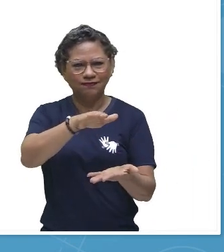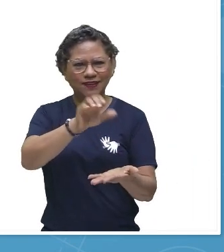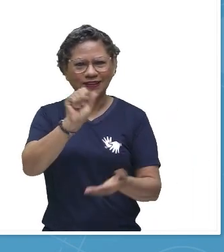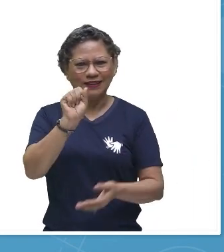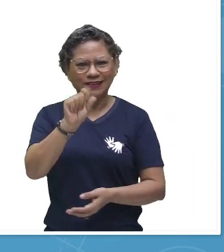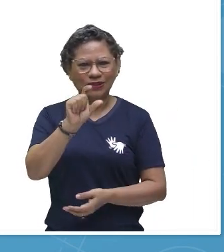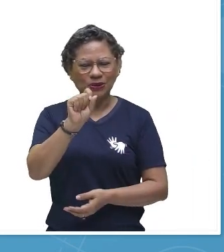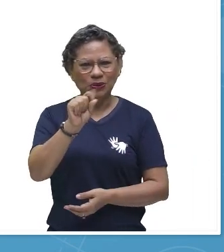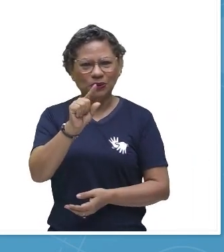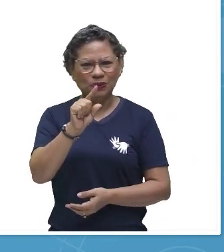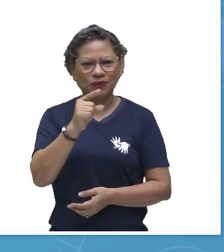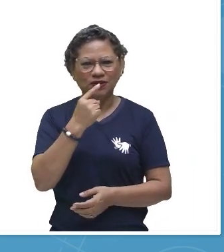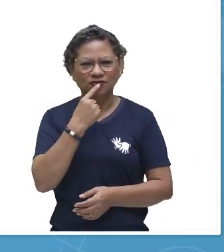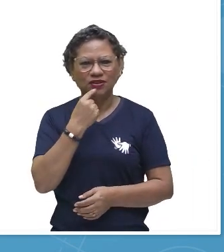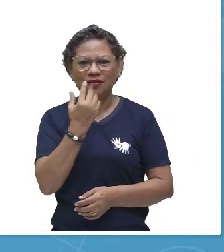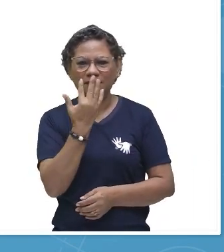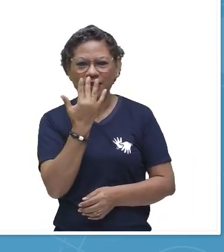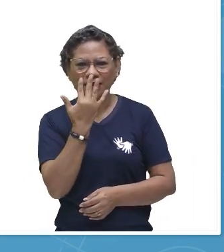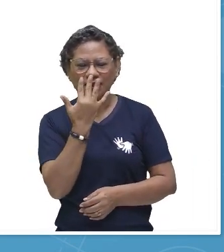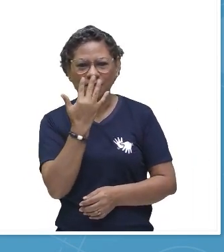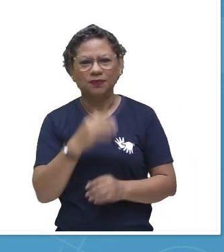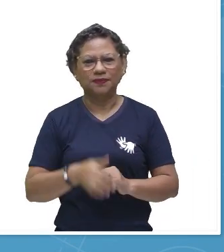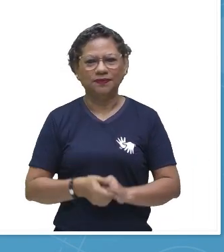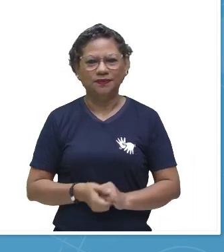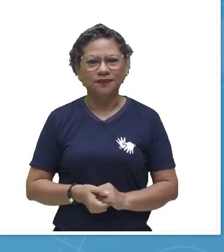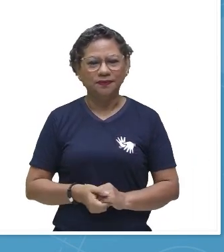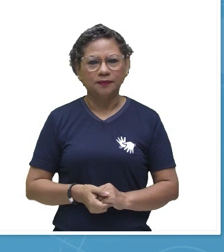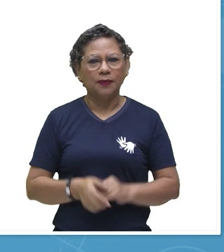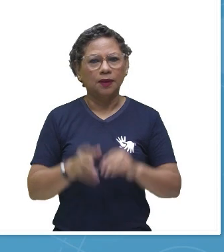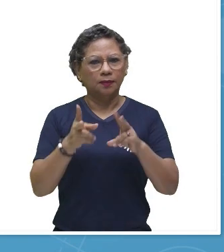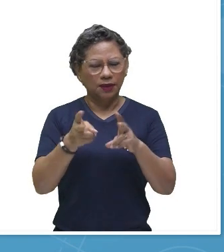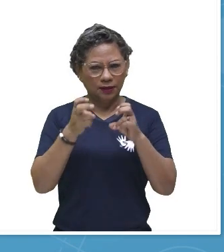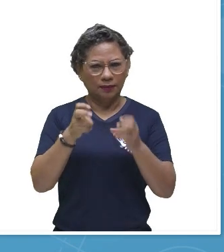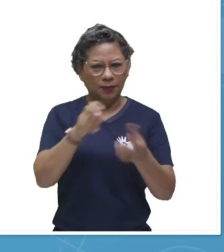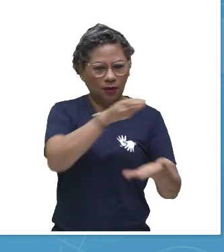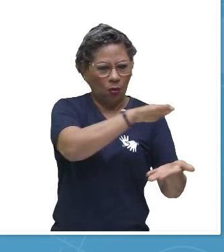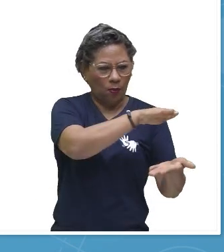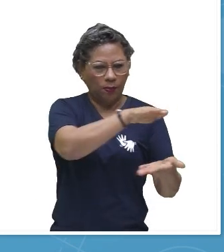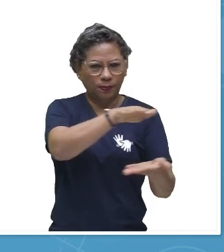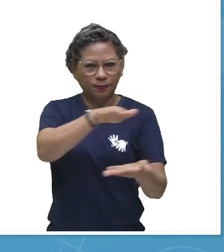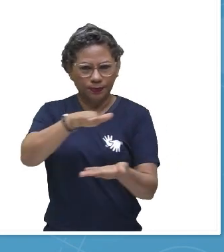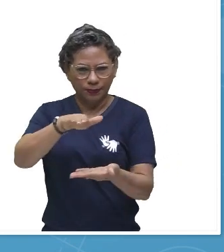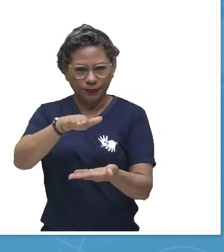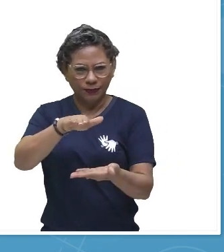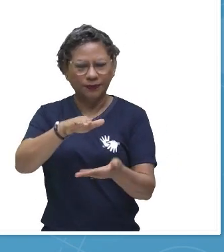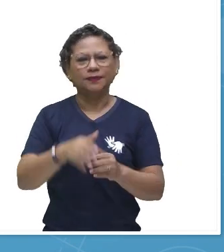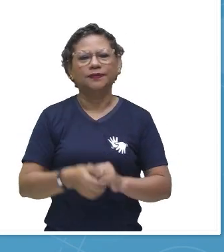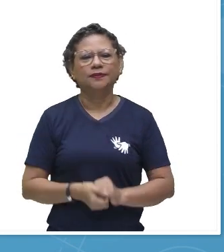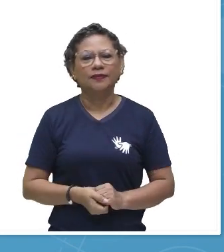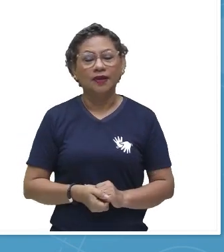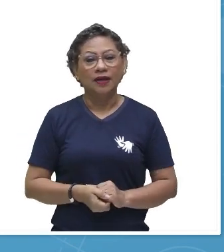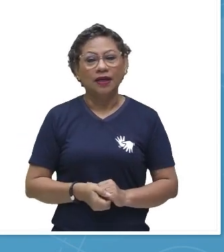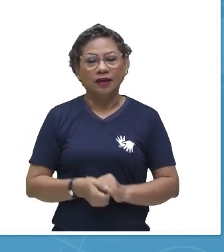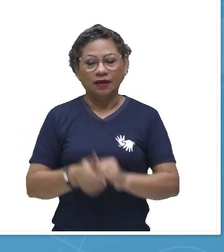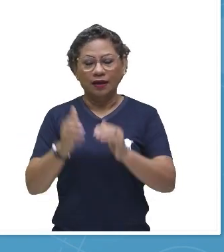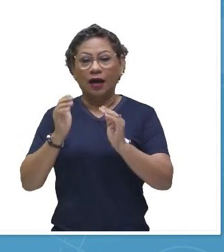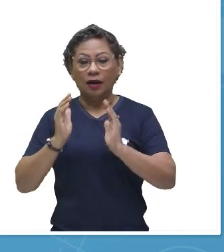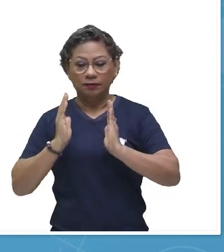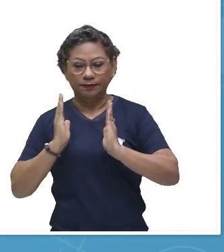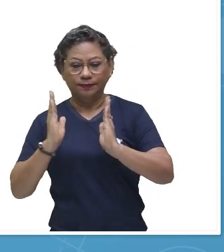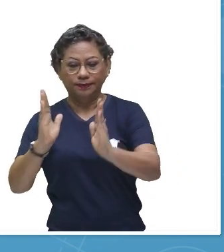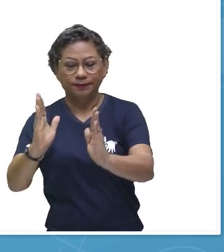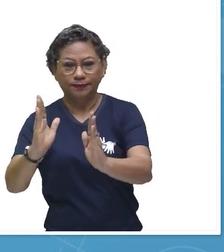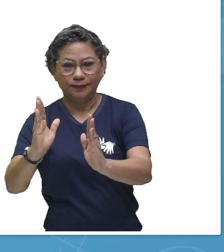reta azul, ela está aqui neste plano de cima e a reta vermelha está no